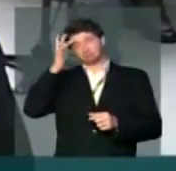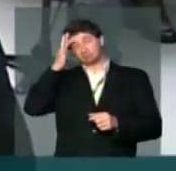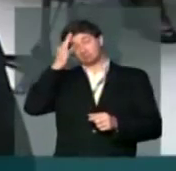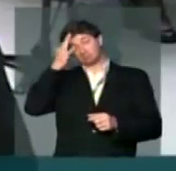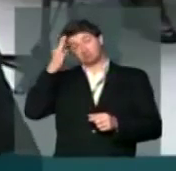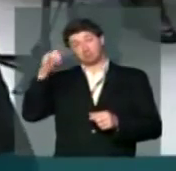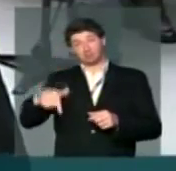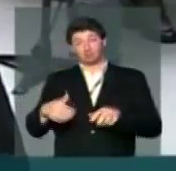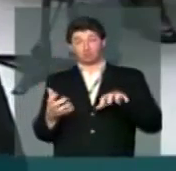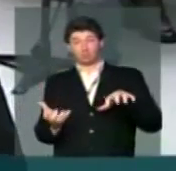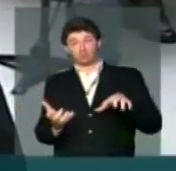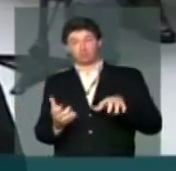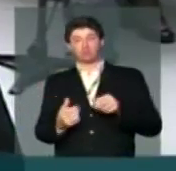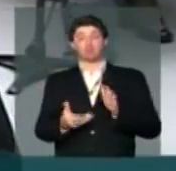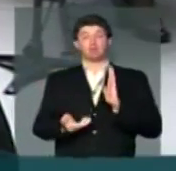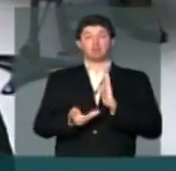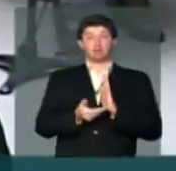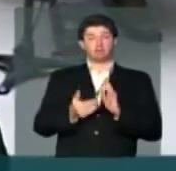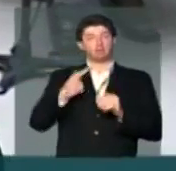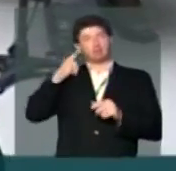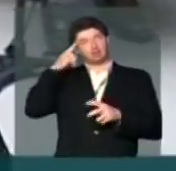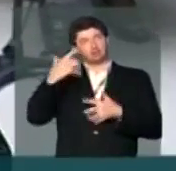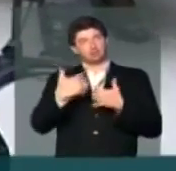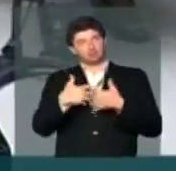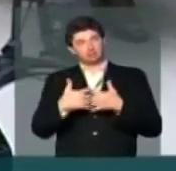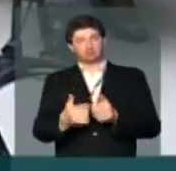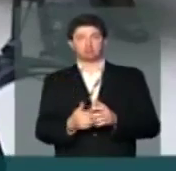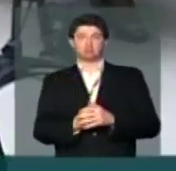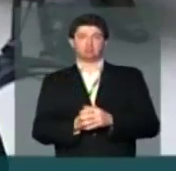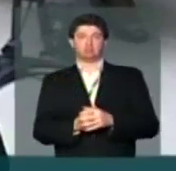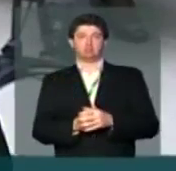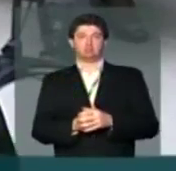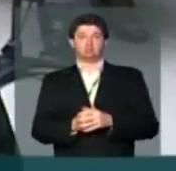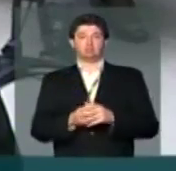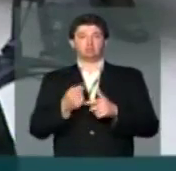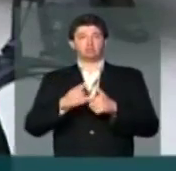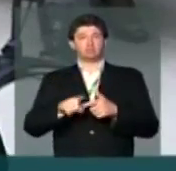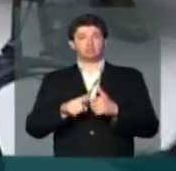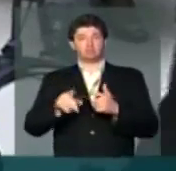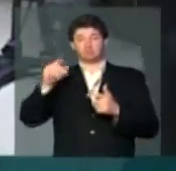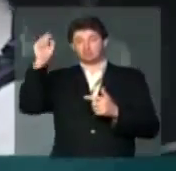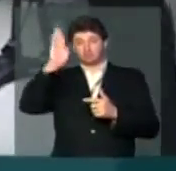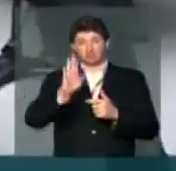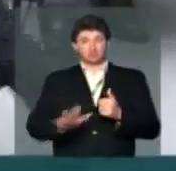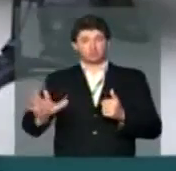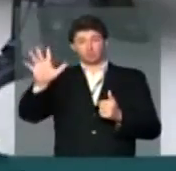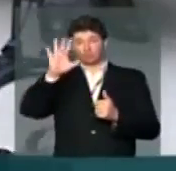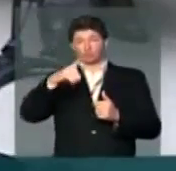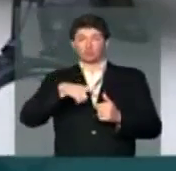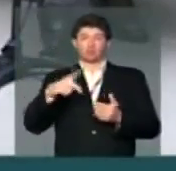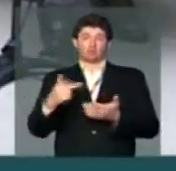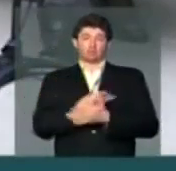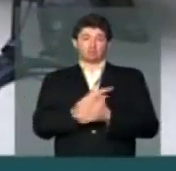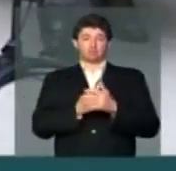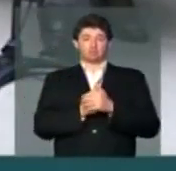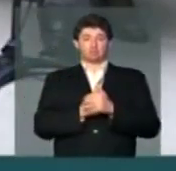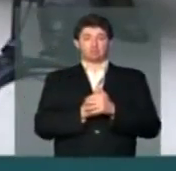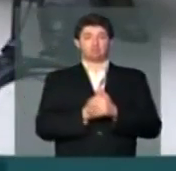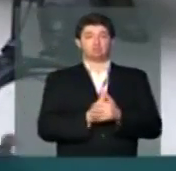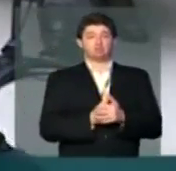Nacional, a Câmara Federal a refletir sobre todas essas mazelas que o Brasil está enfrentando e está passando nos